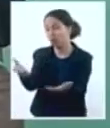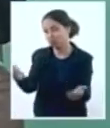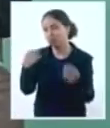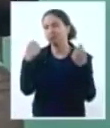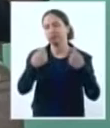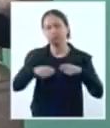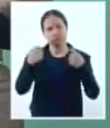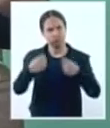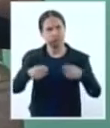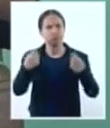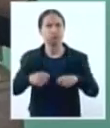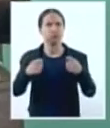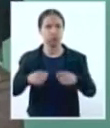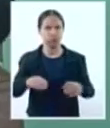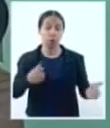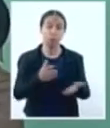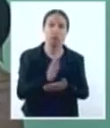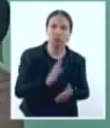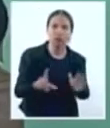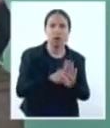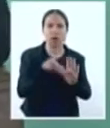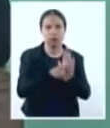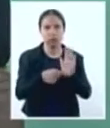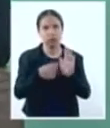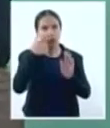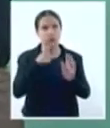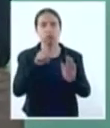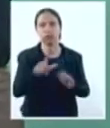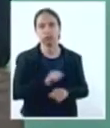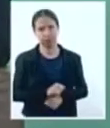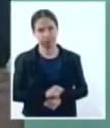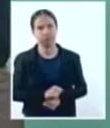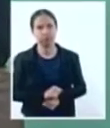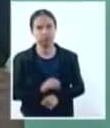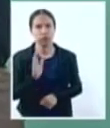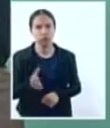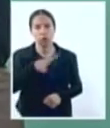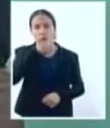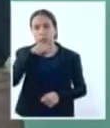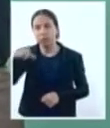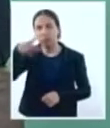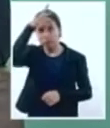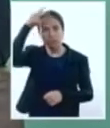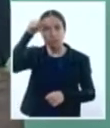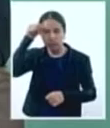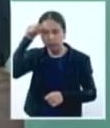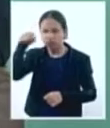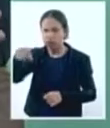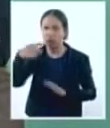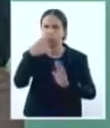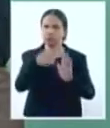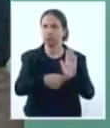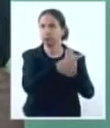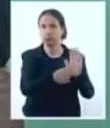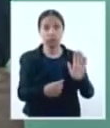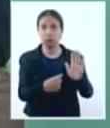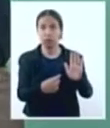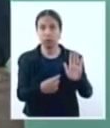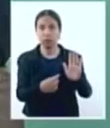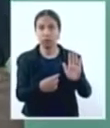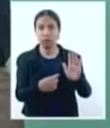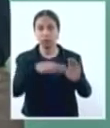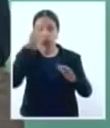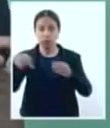a gente conseguiu aprovar o projeto aqui, o projeto foi para sanção do prefeito, e o prefeito vetou, justificando que aquele não era um